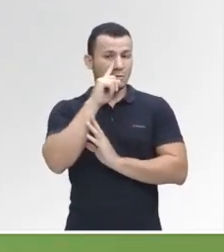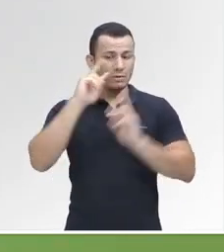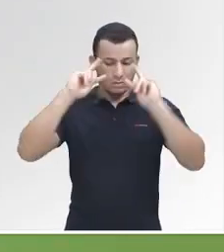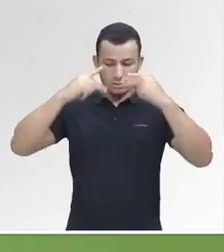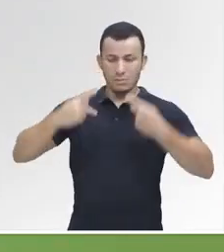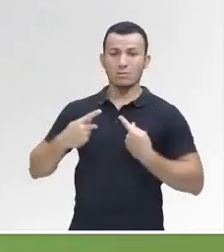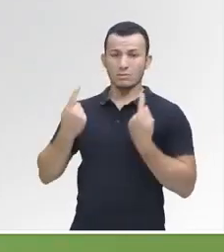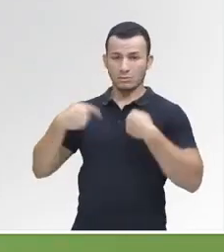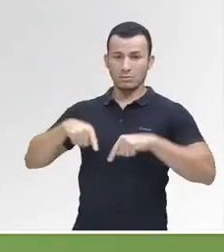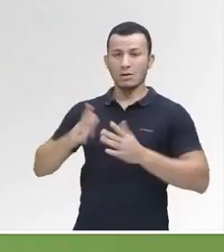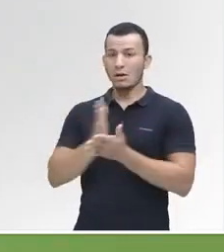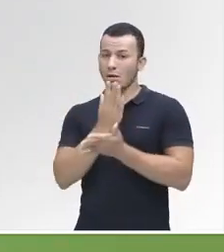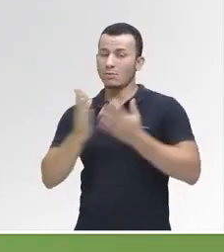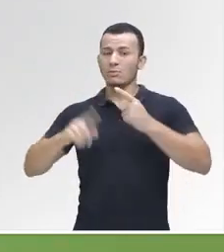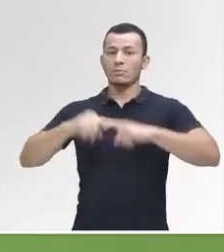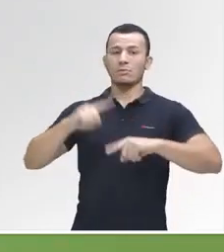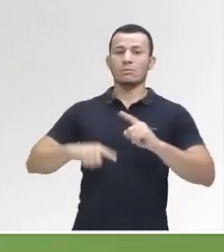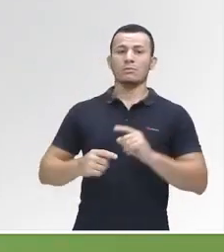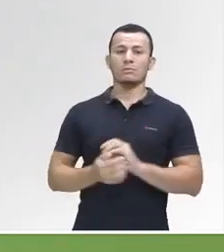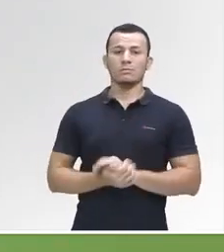Alguns produtos.